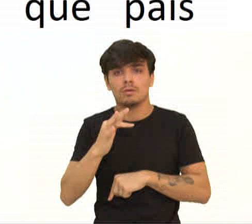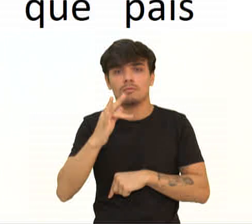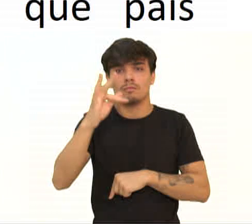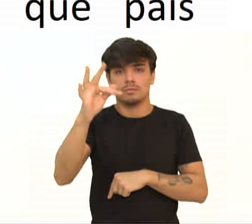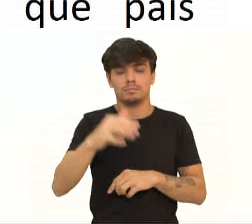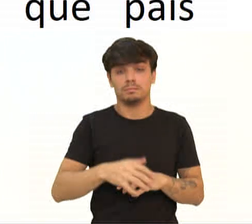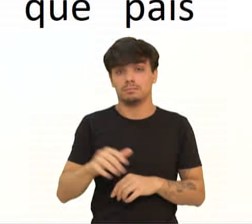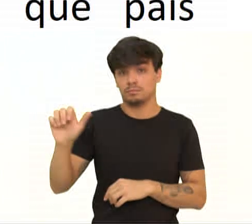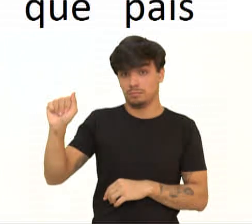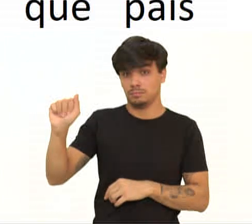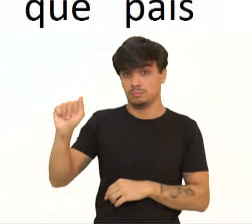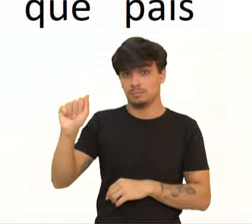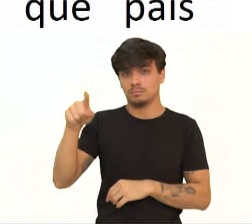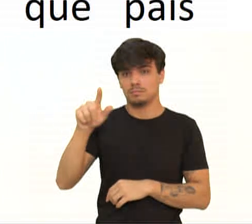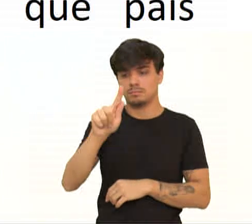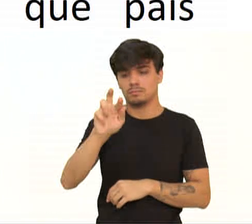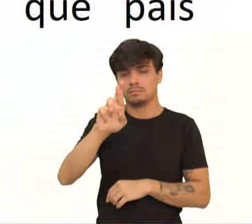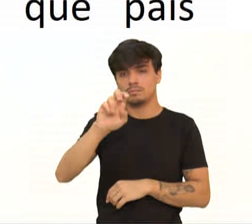Aqui a mão do violinista